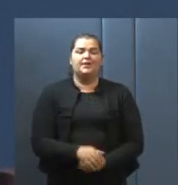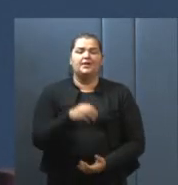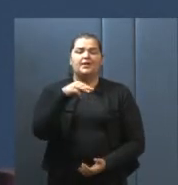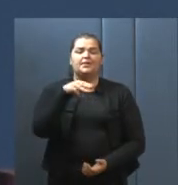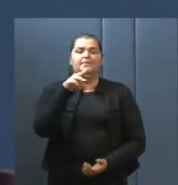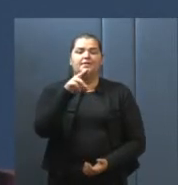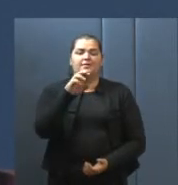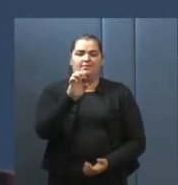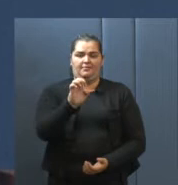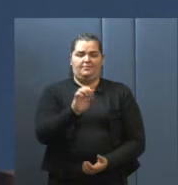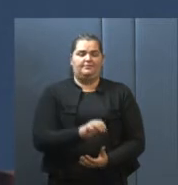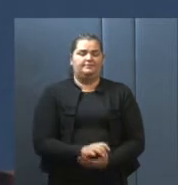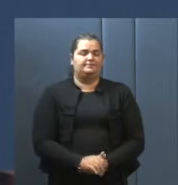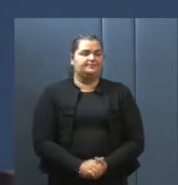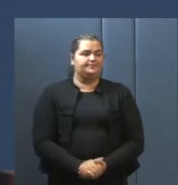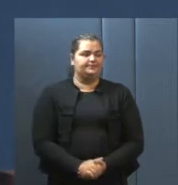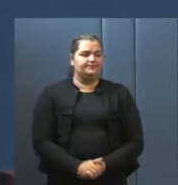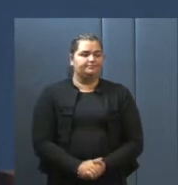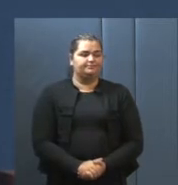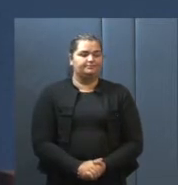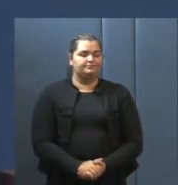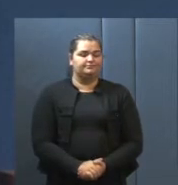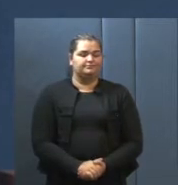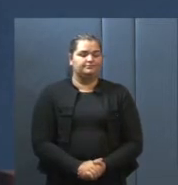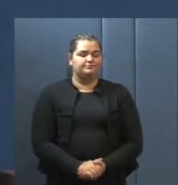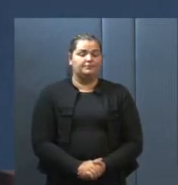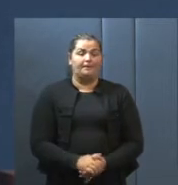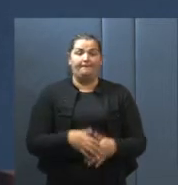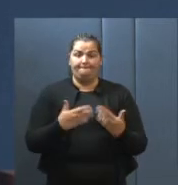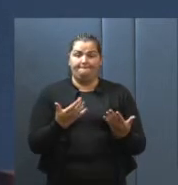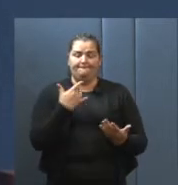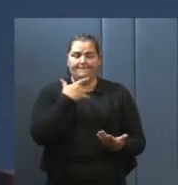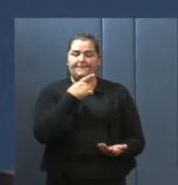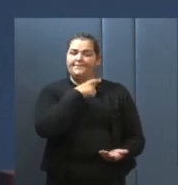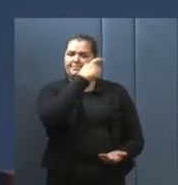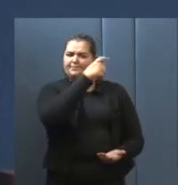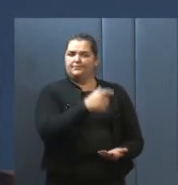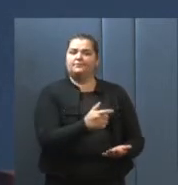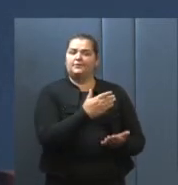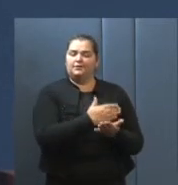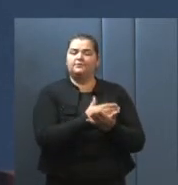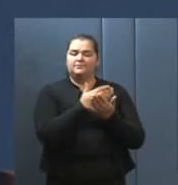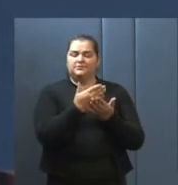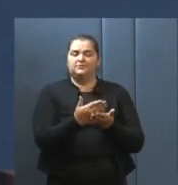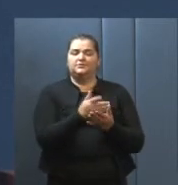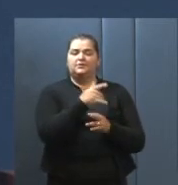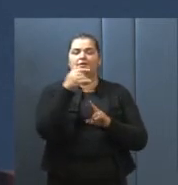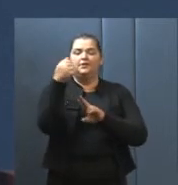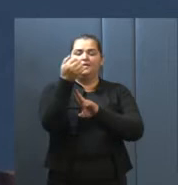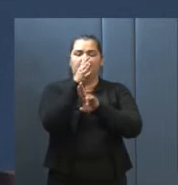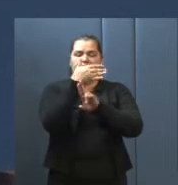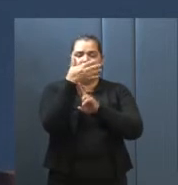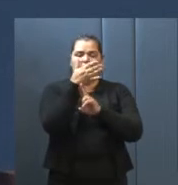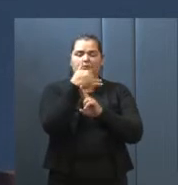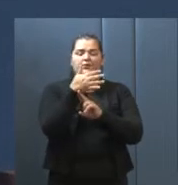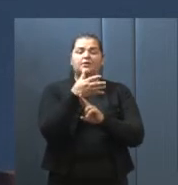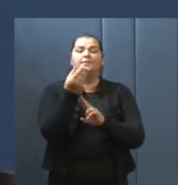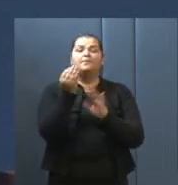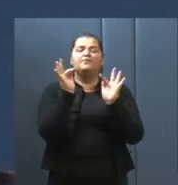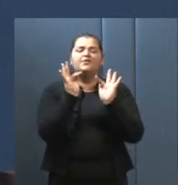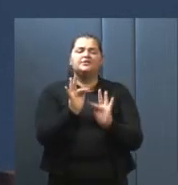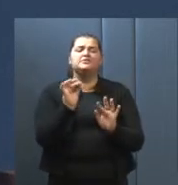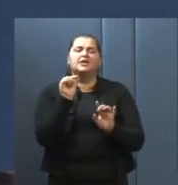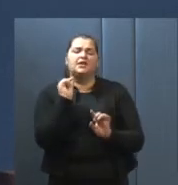MRE. Acho que na colocação inicial da embaixadora Gisela, ela foi muito feliz